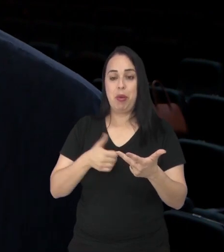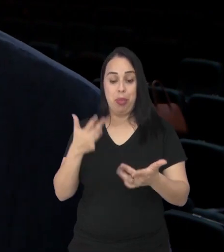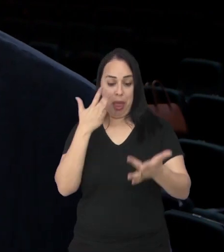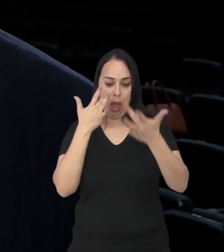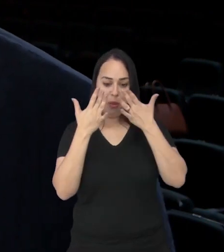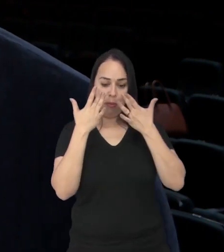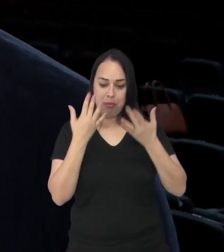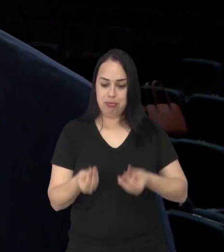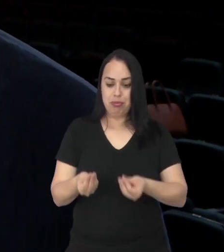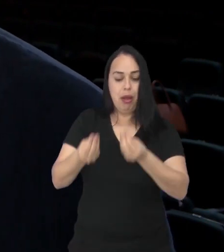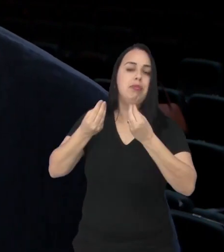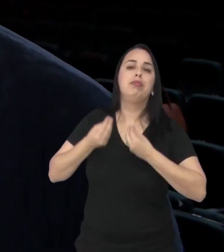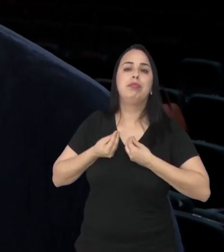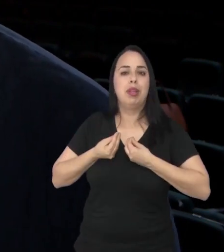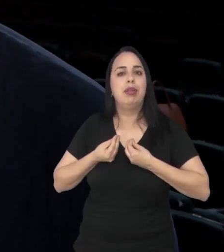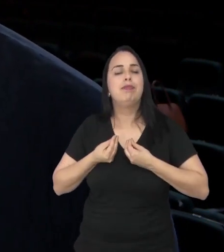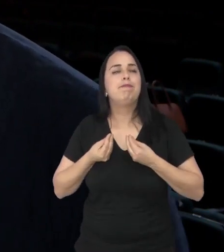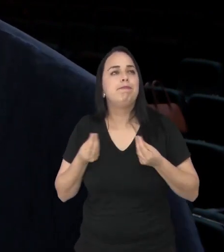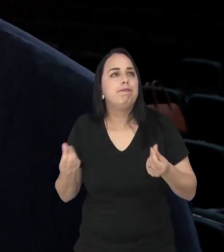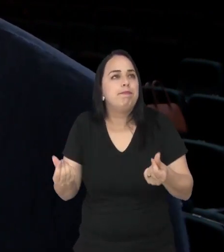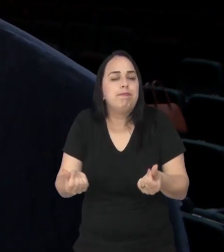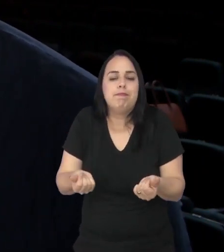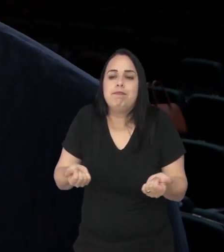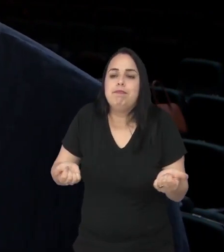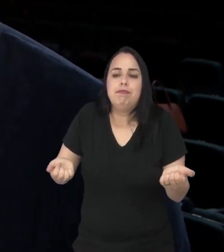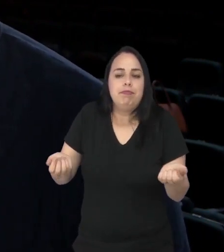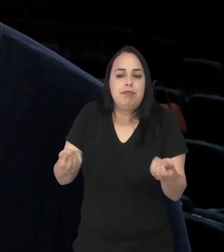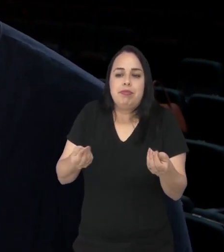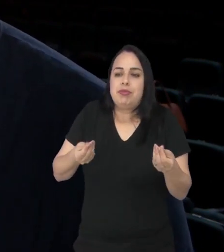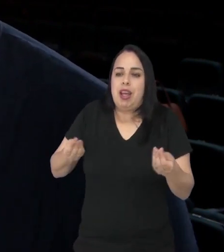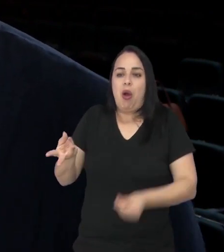autoestima. Ele te dá essas